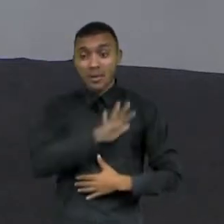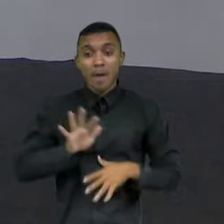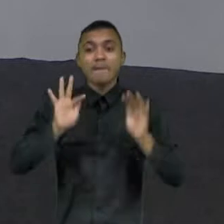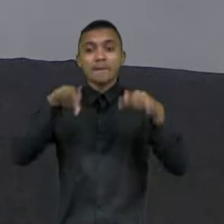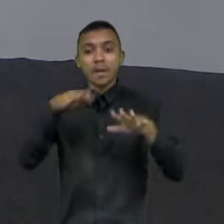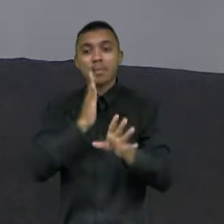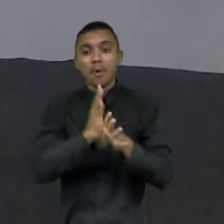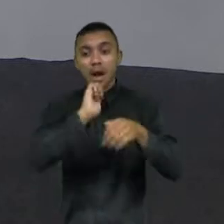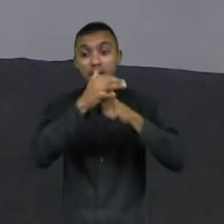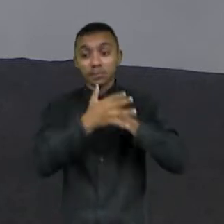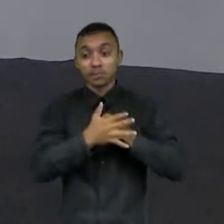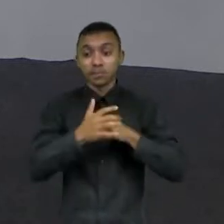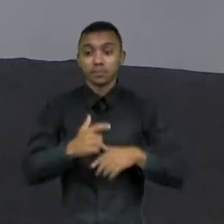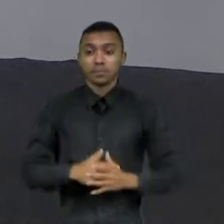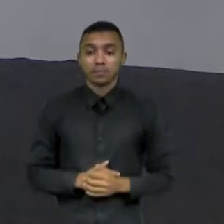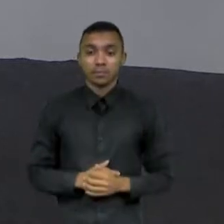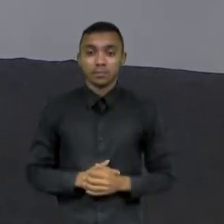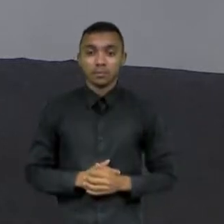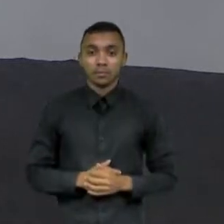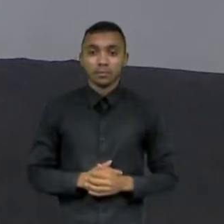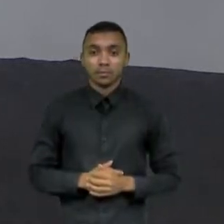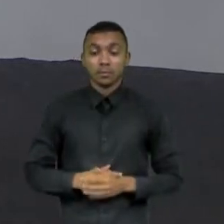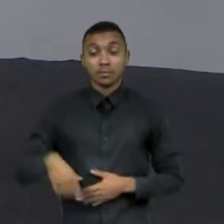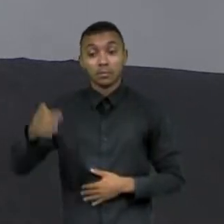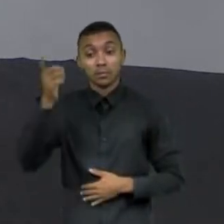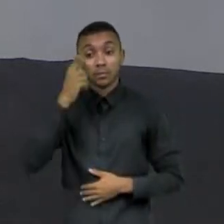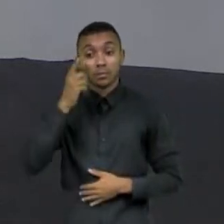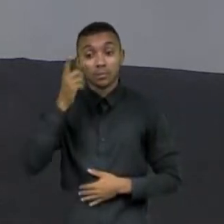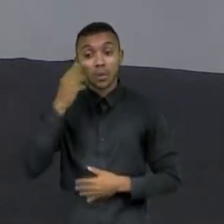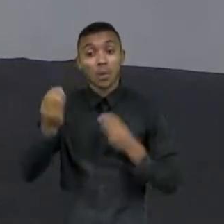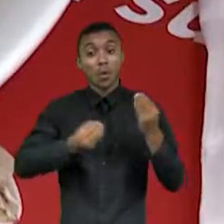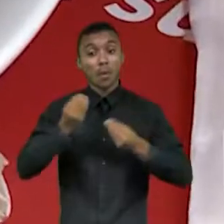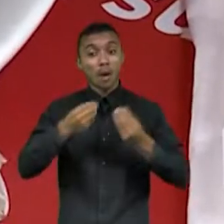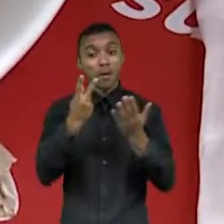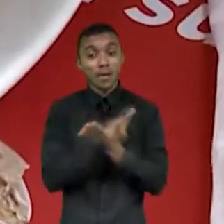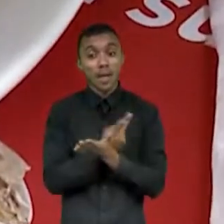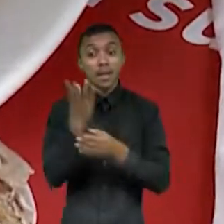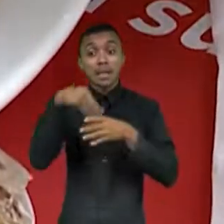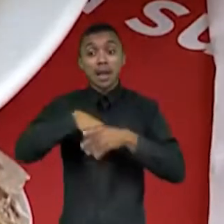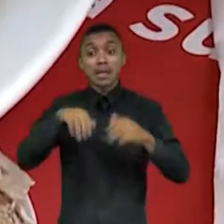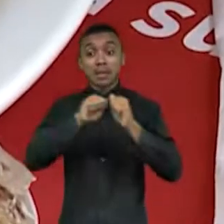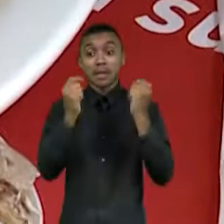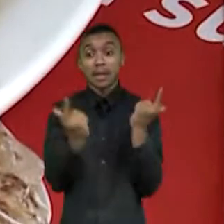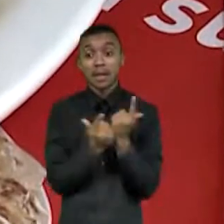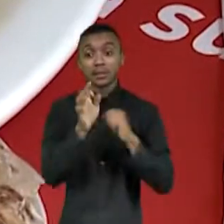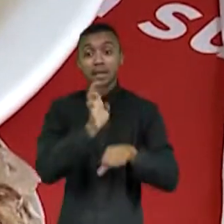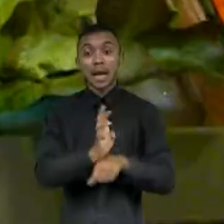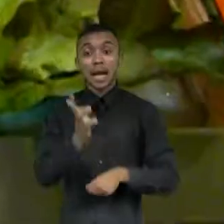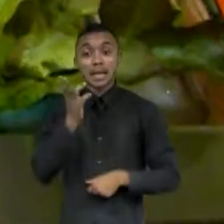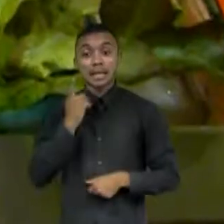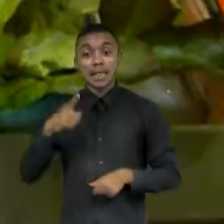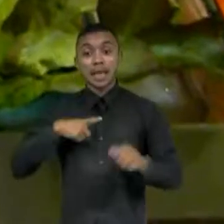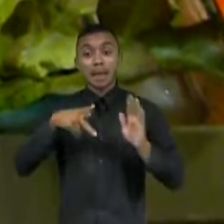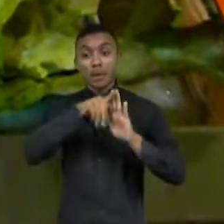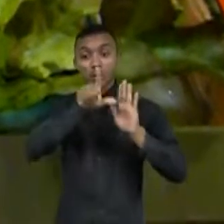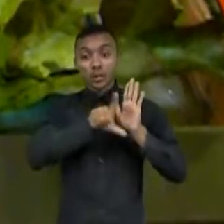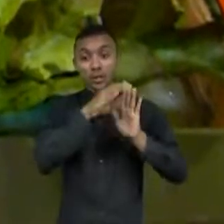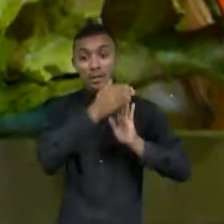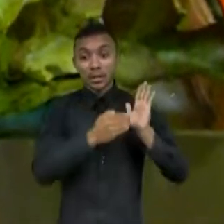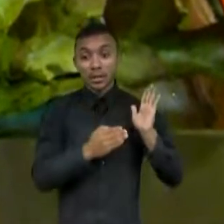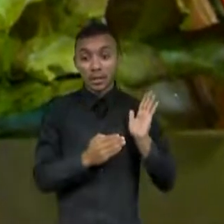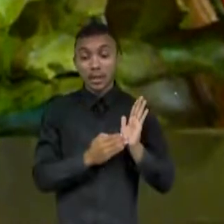da Covid-19. Entenda o que muda com a decisão. Tramita na Assembleia projeto de lei que garante a presença de